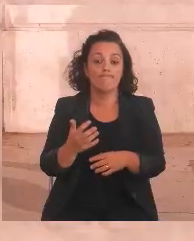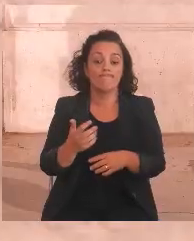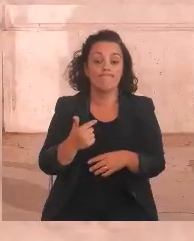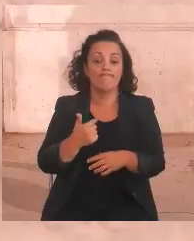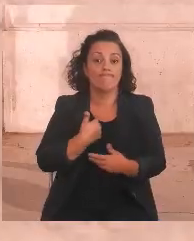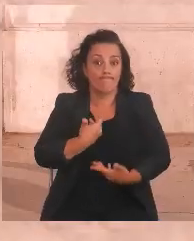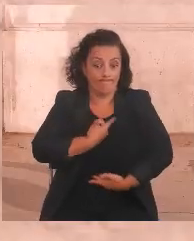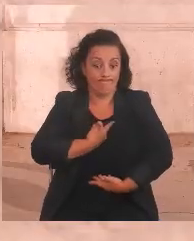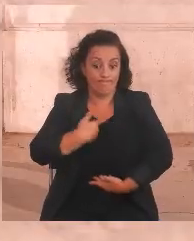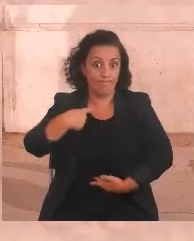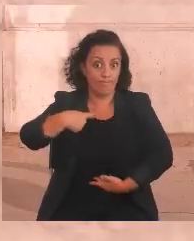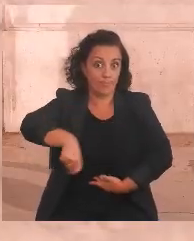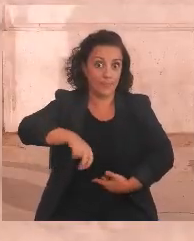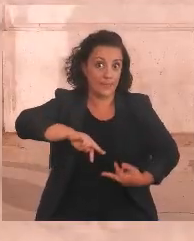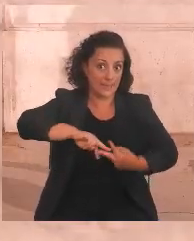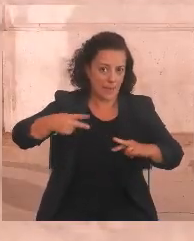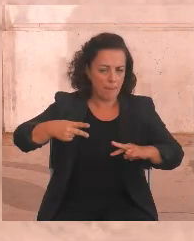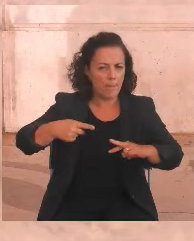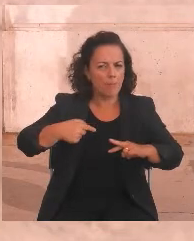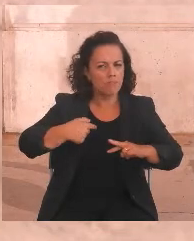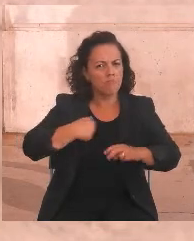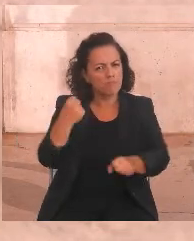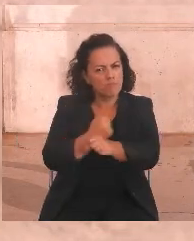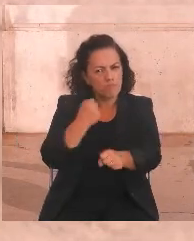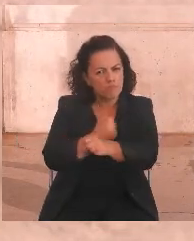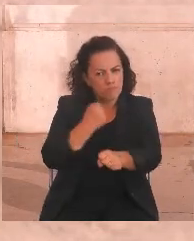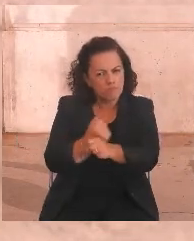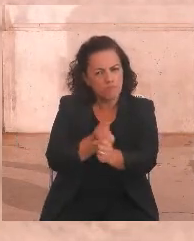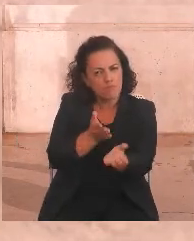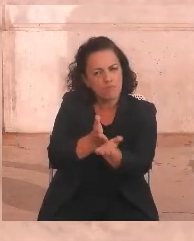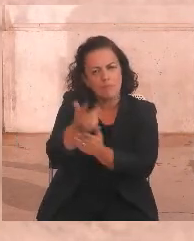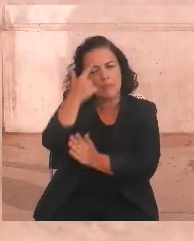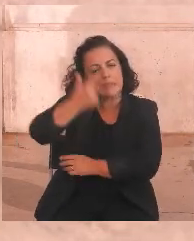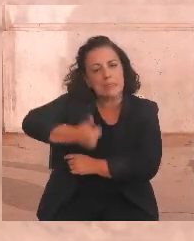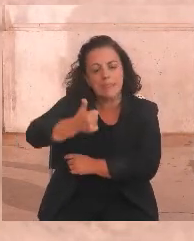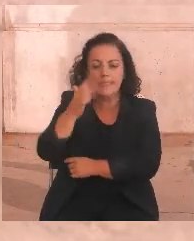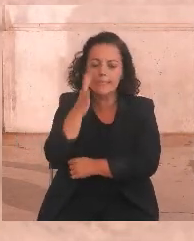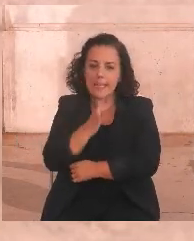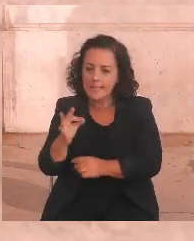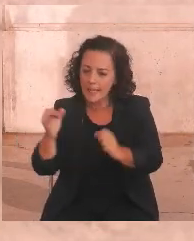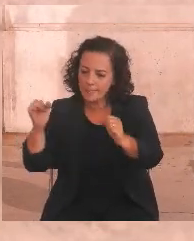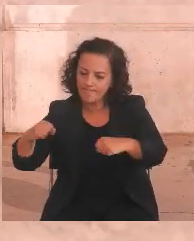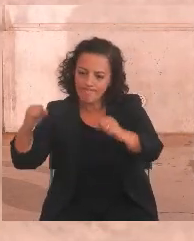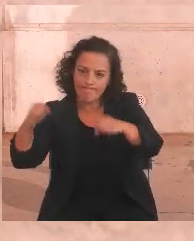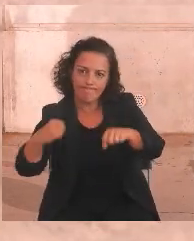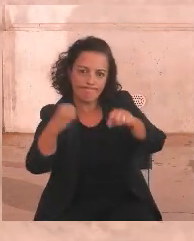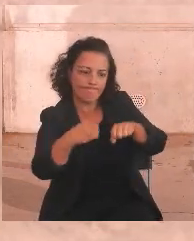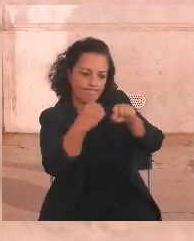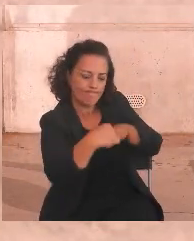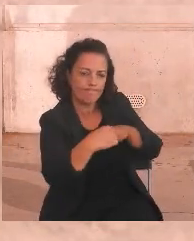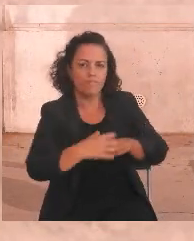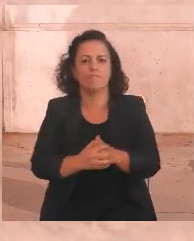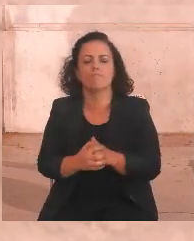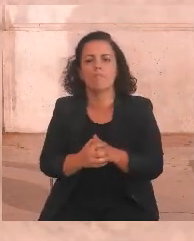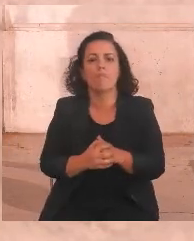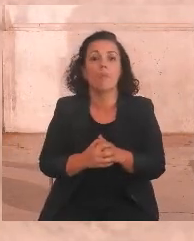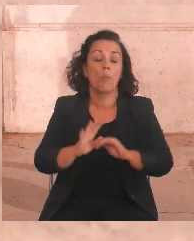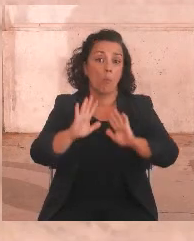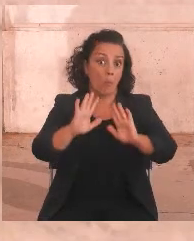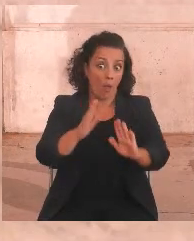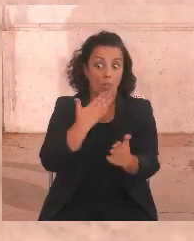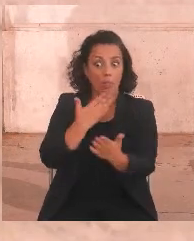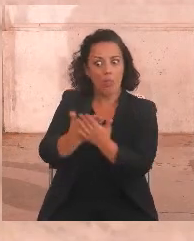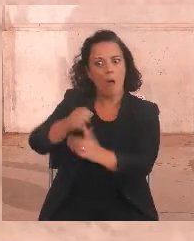Presidente da Câmara, trabalharei de forma incansável para gerar consensos. Não contrariarei, é certo, os